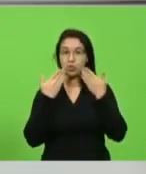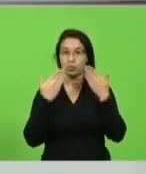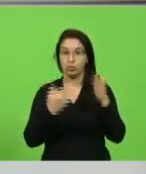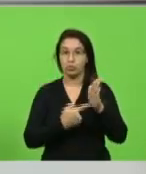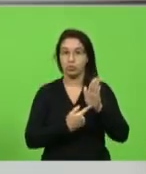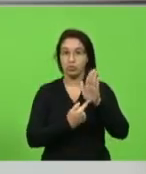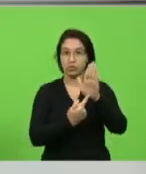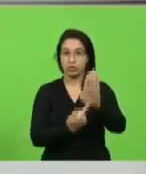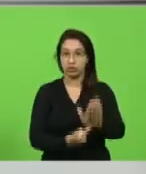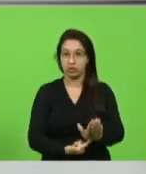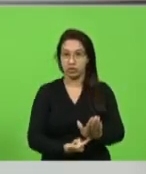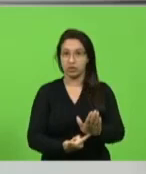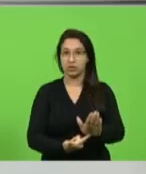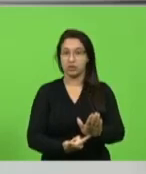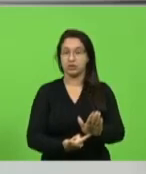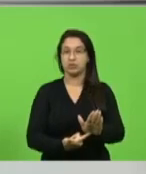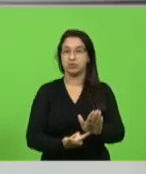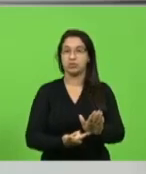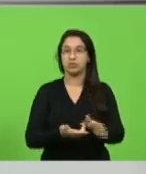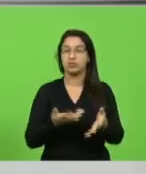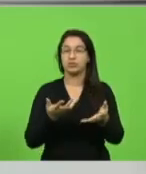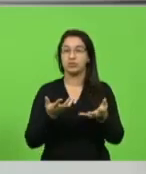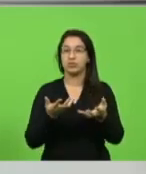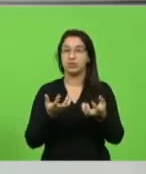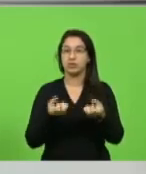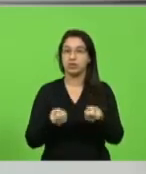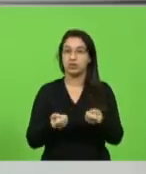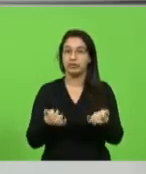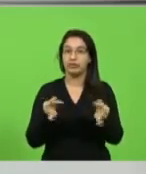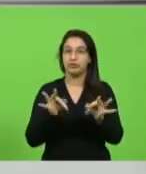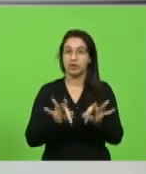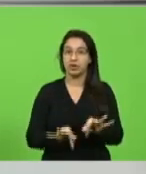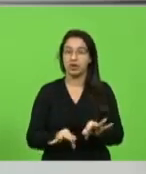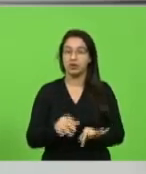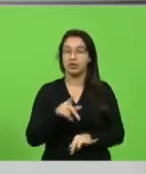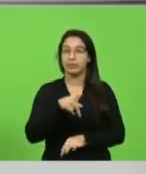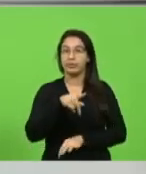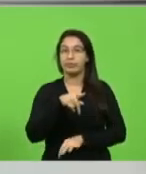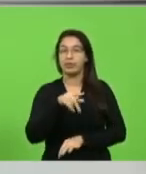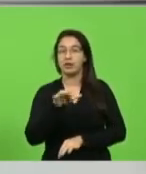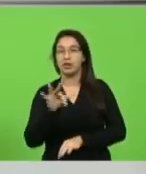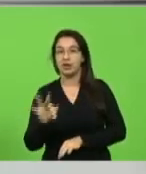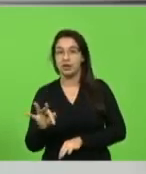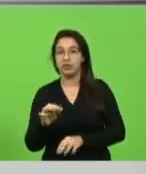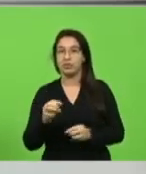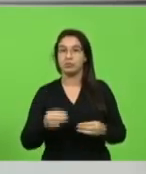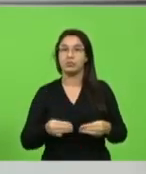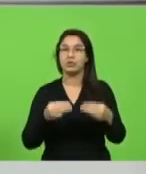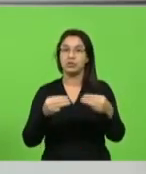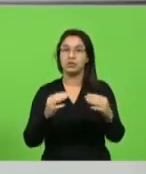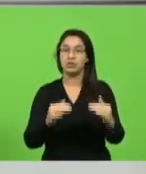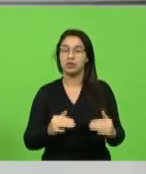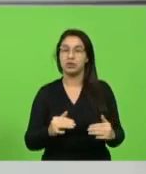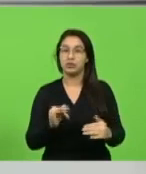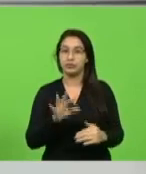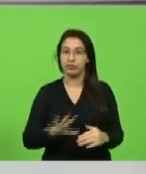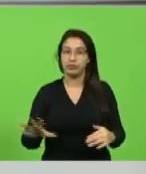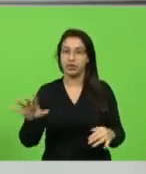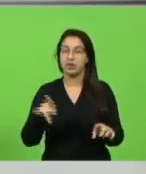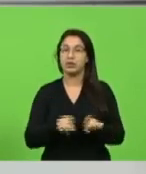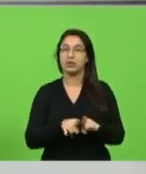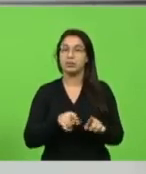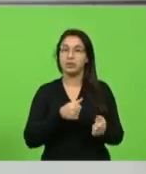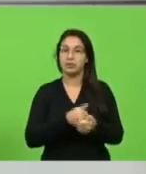as deliberações finais da Polícia Federal, do Ministério Público Federal e do Superior Tribunal de